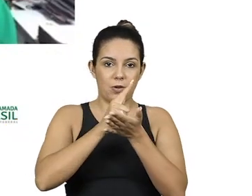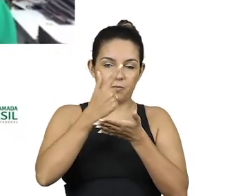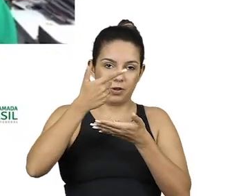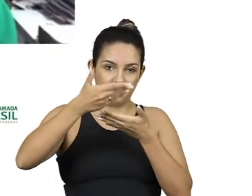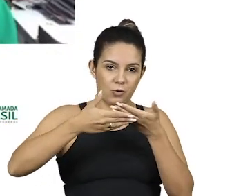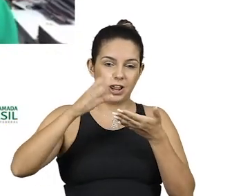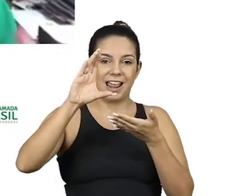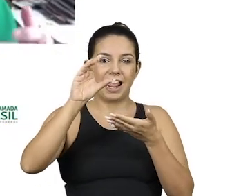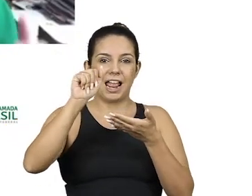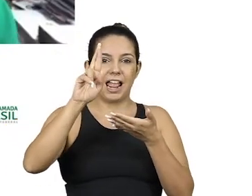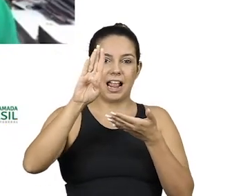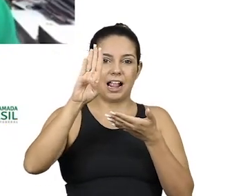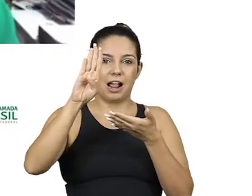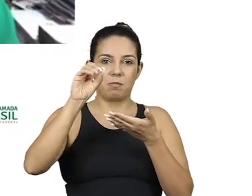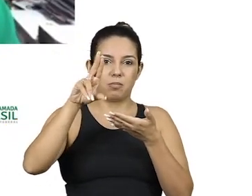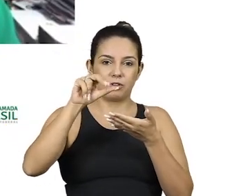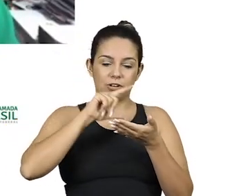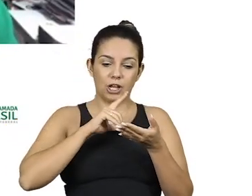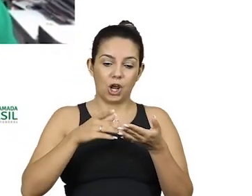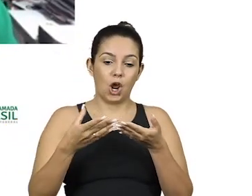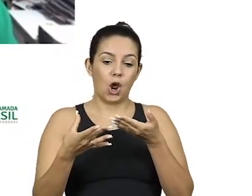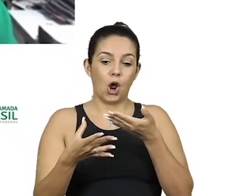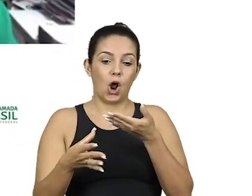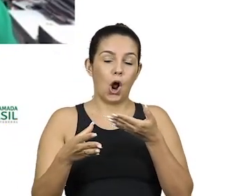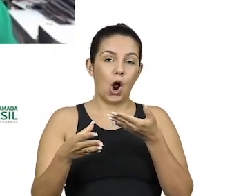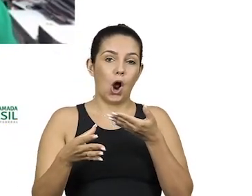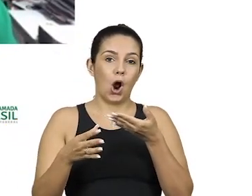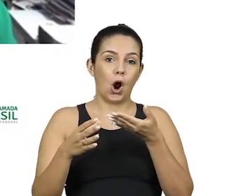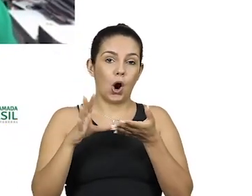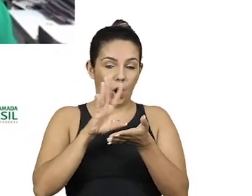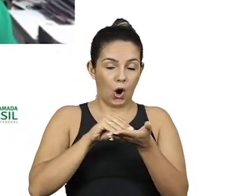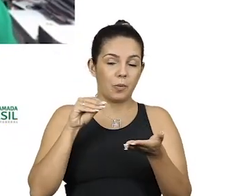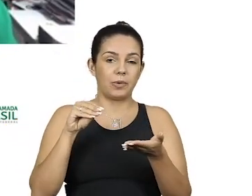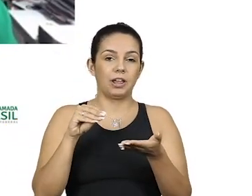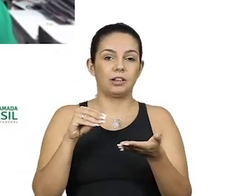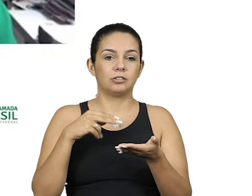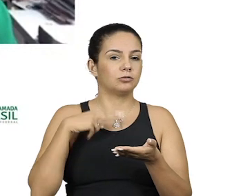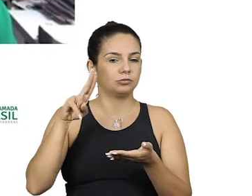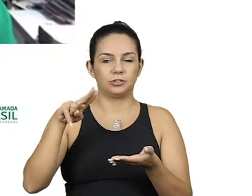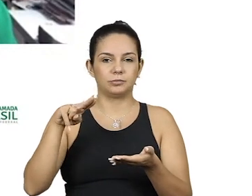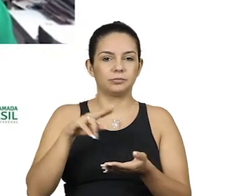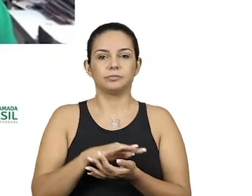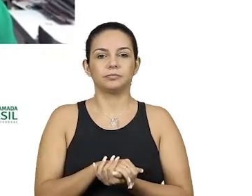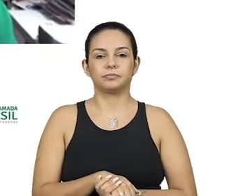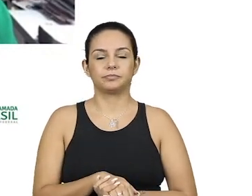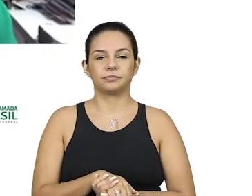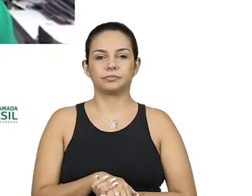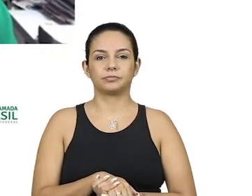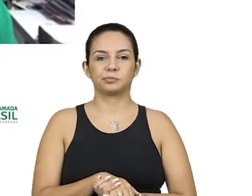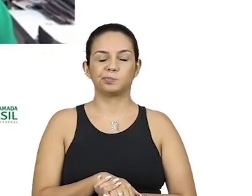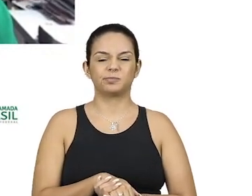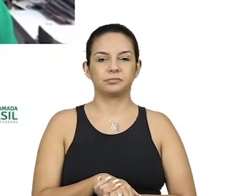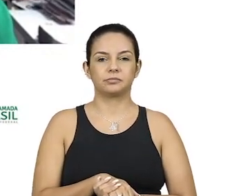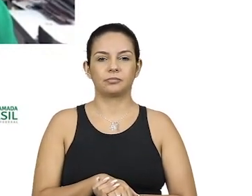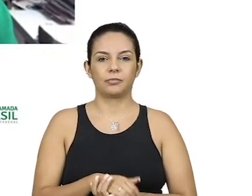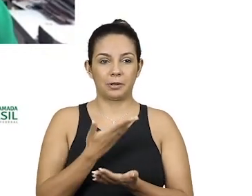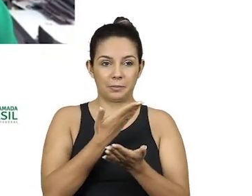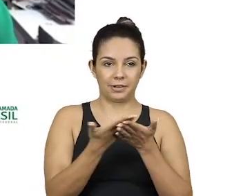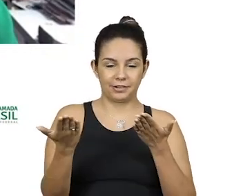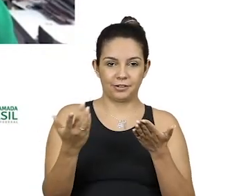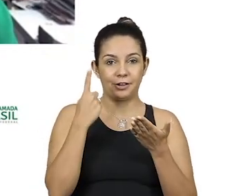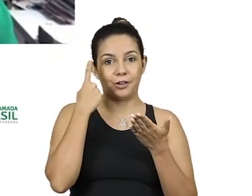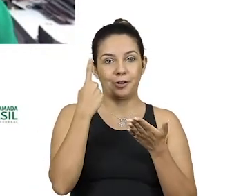de papel carbono, para ter cópia. Então, eu jamais ousaria